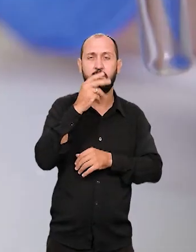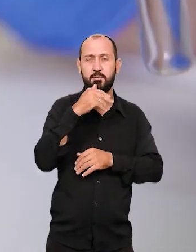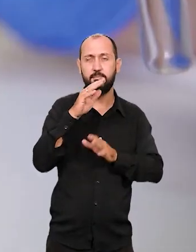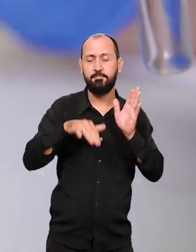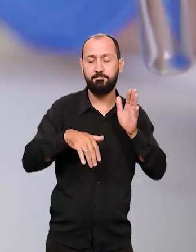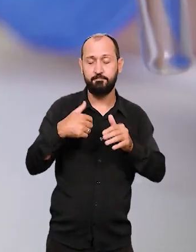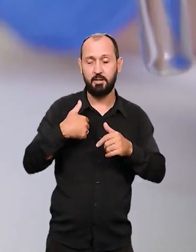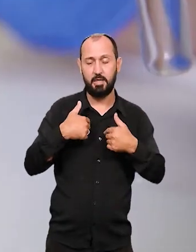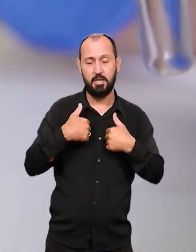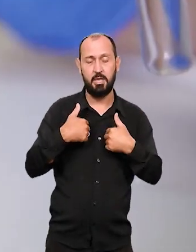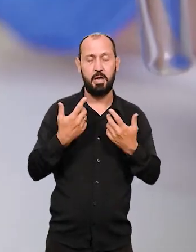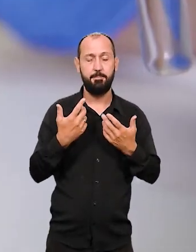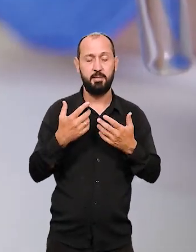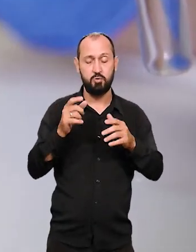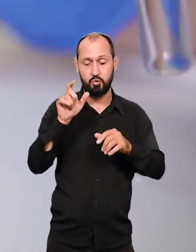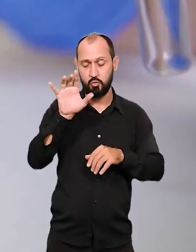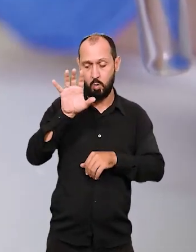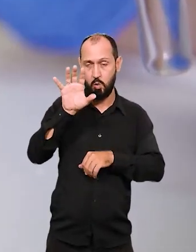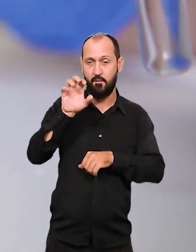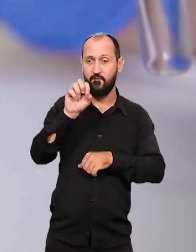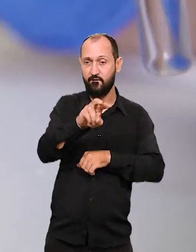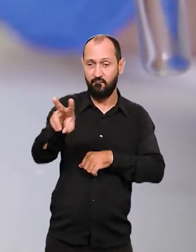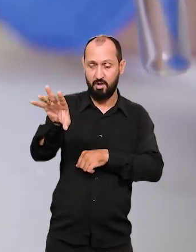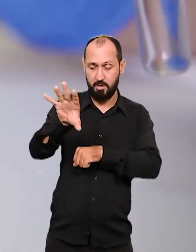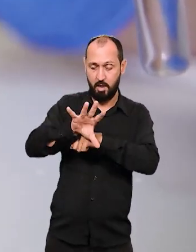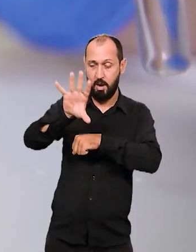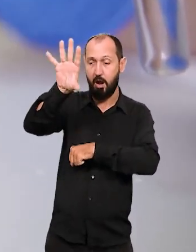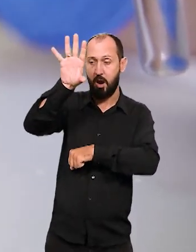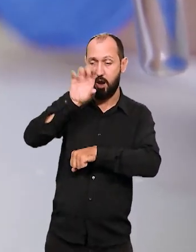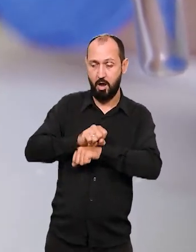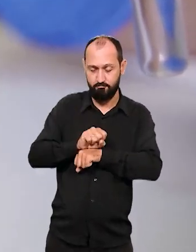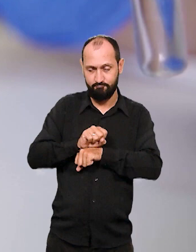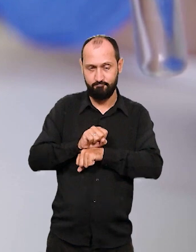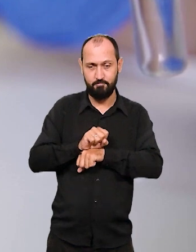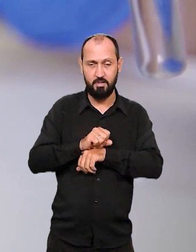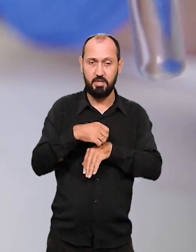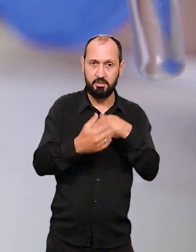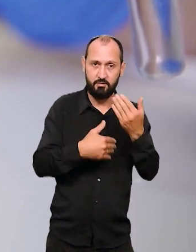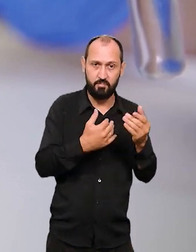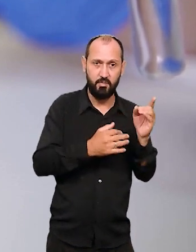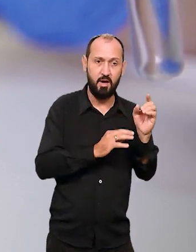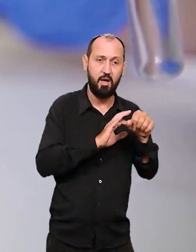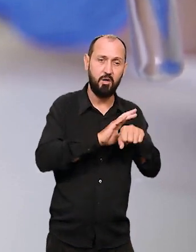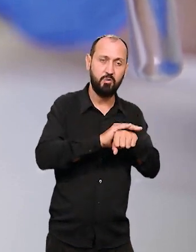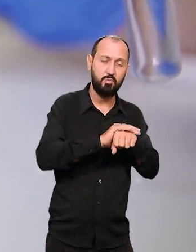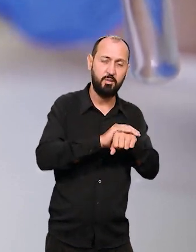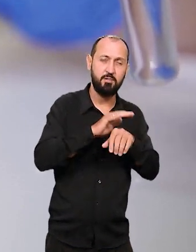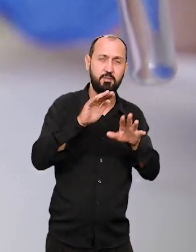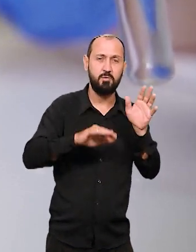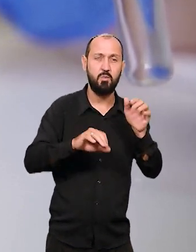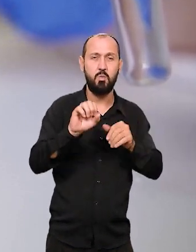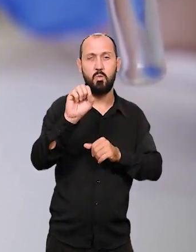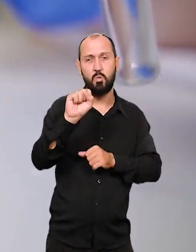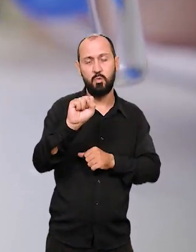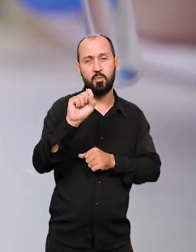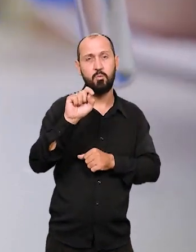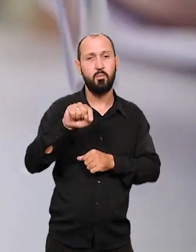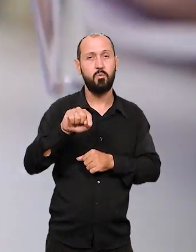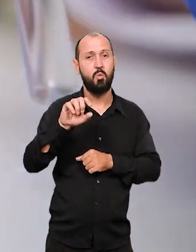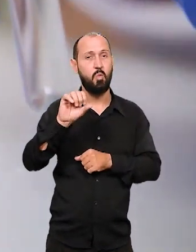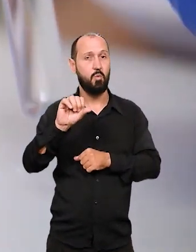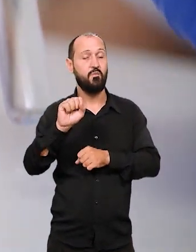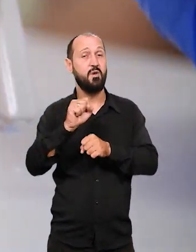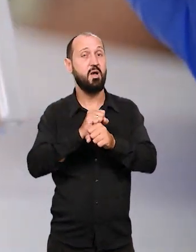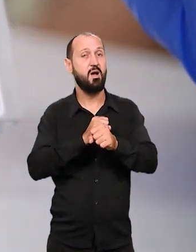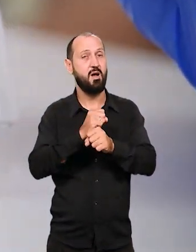demora entre a pessoa adquirir o vírus e desenvolver AIDS é 8,9